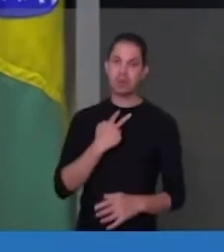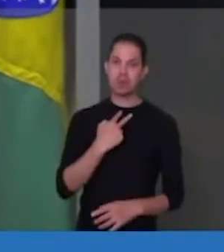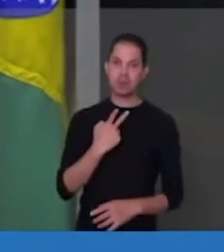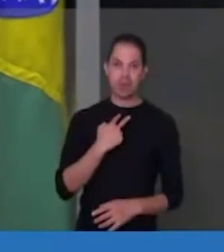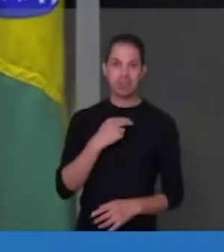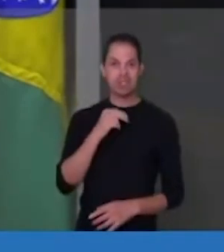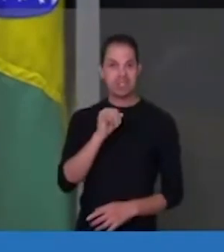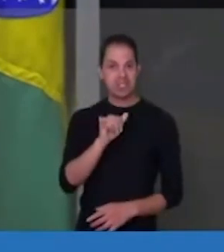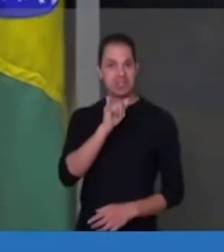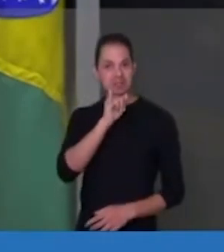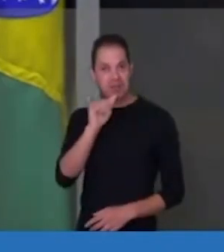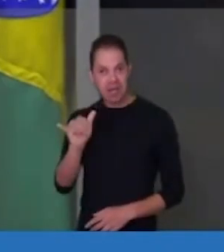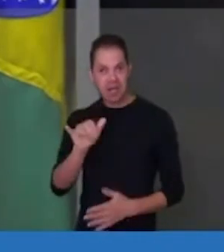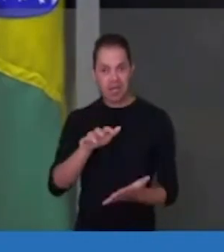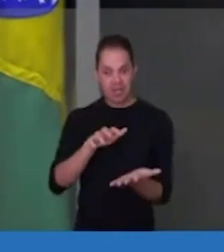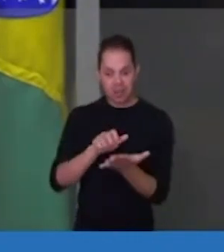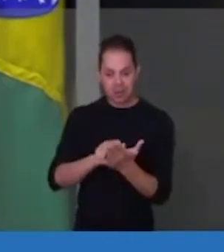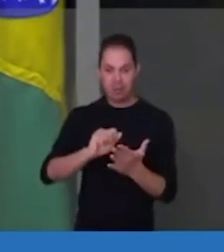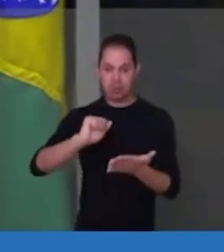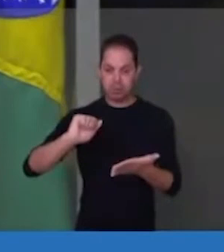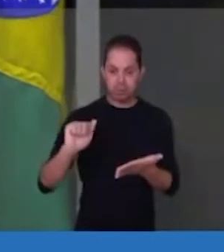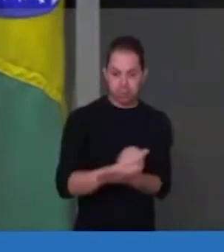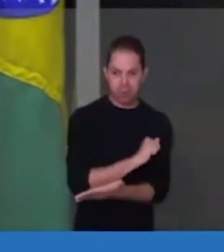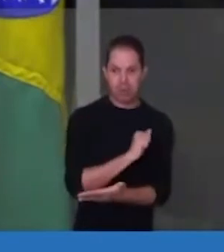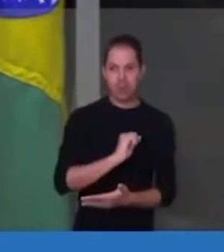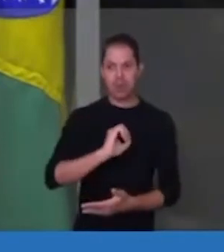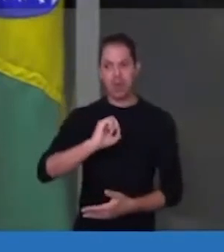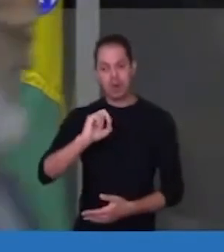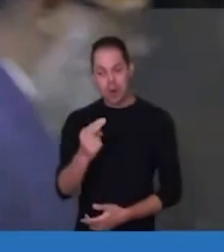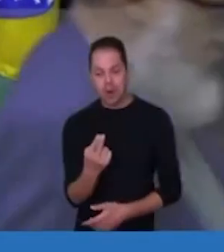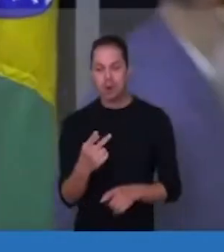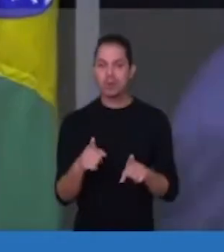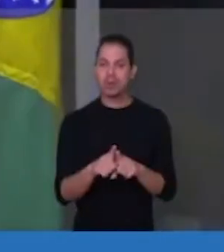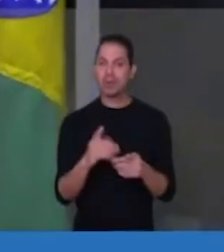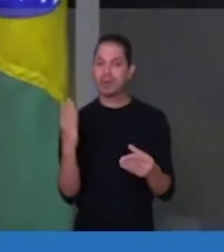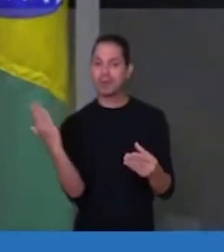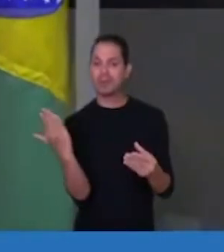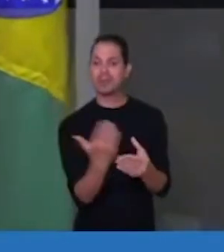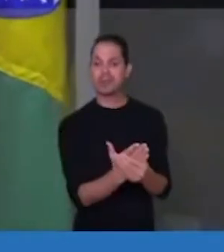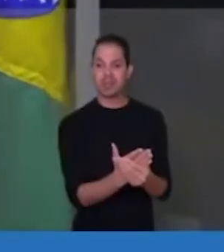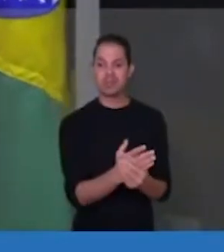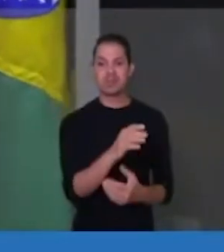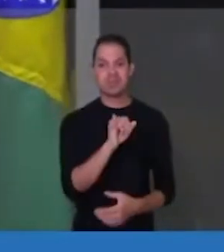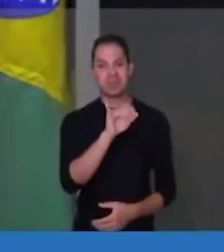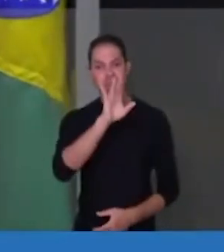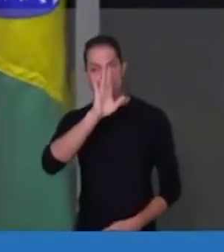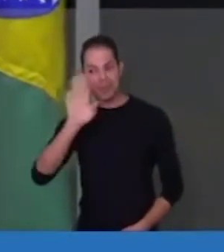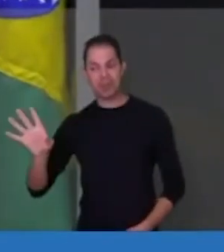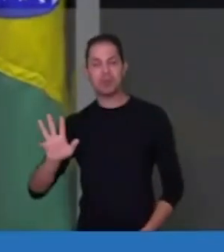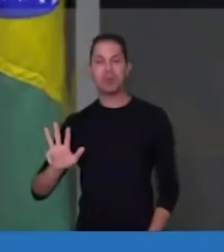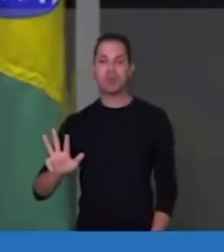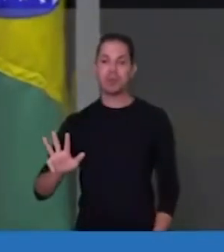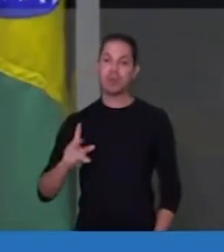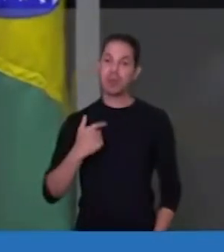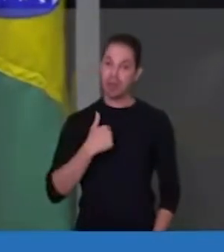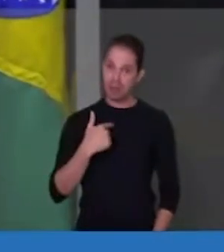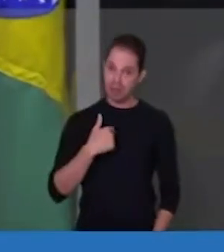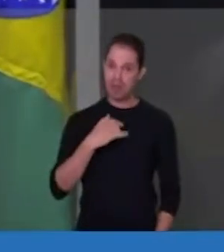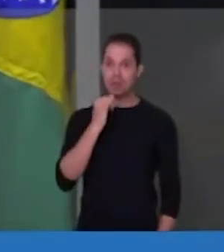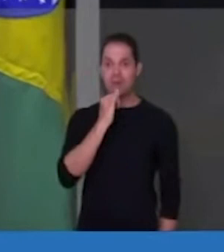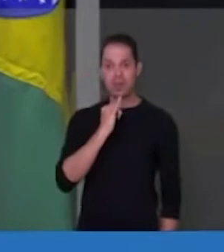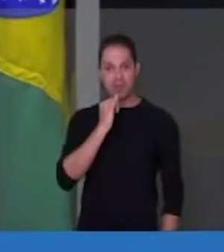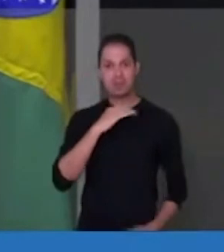palavras do seu discurso ou até mesmo recebem processos quanto a isso, assim como eu estou